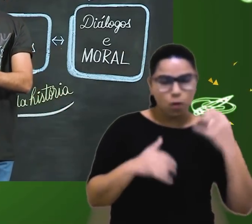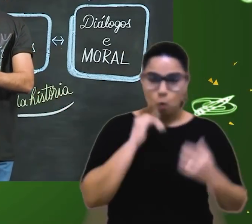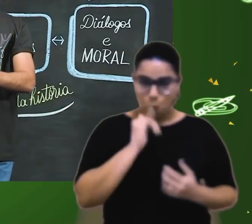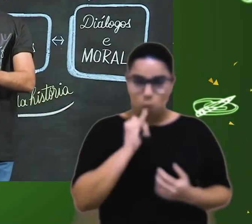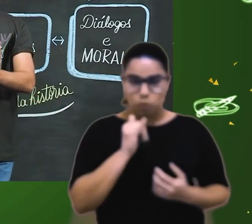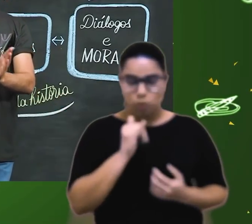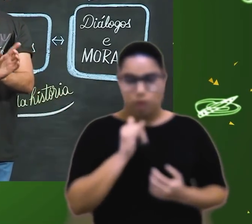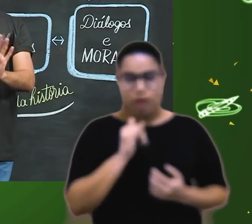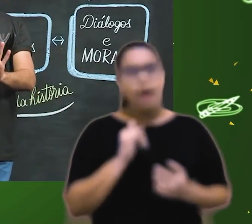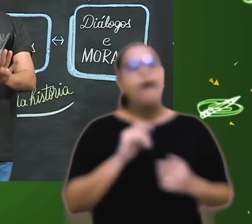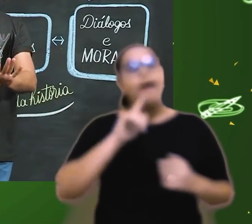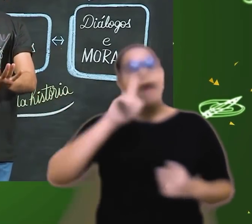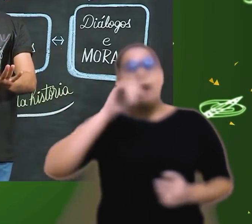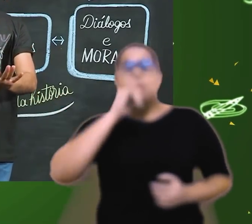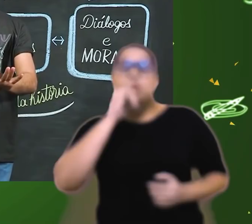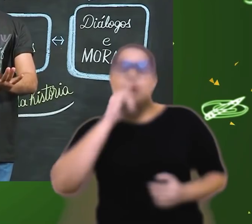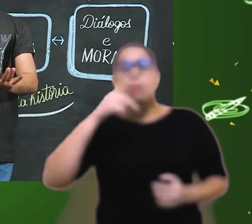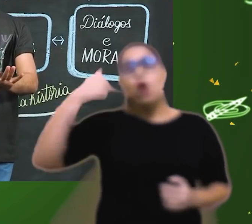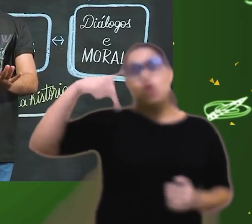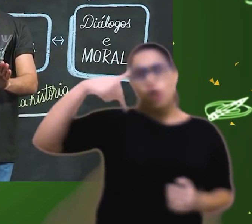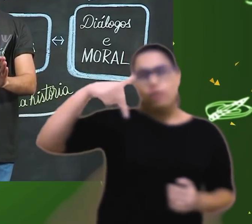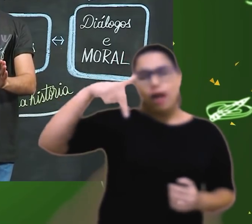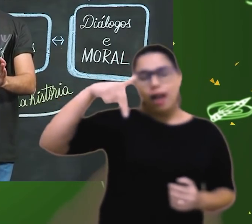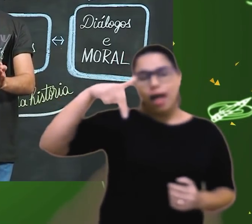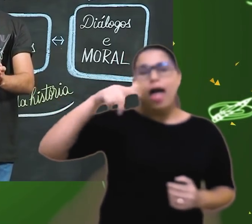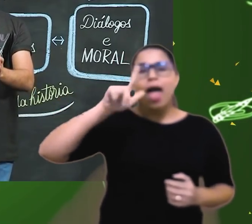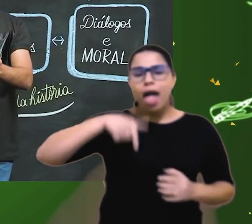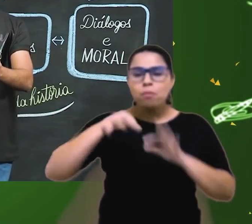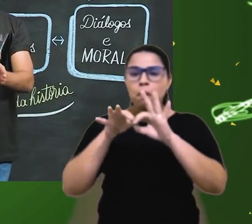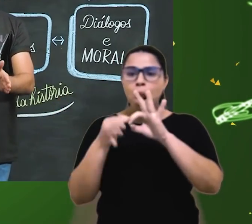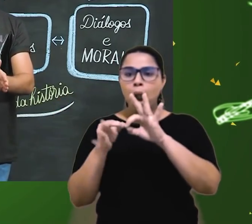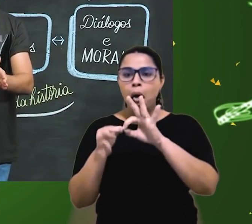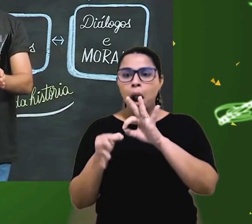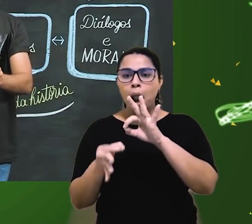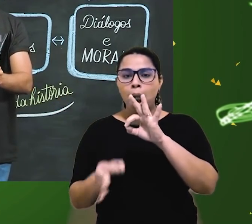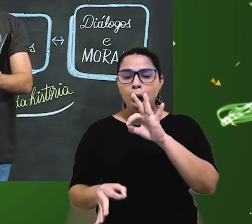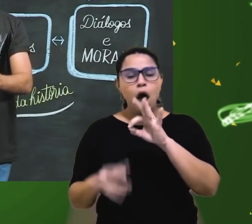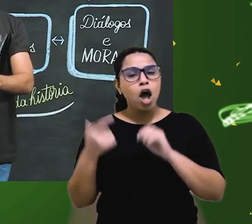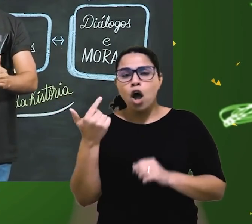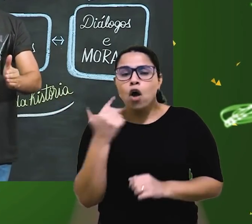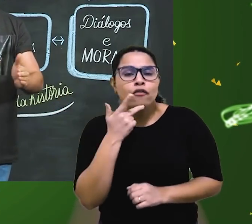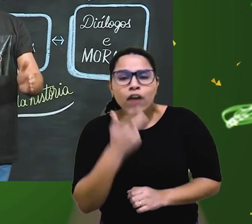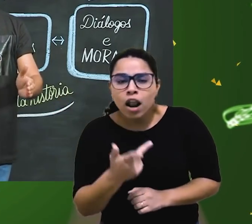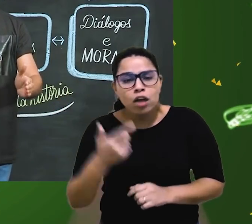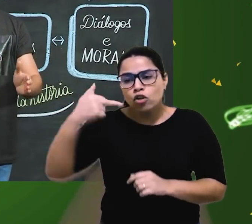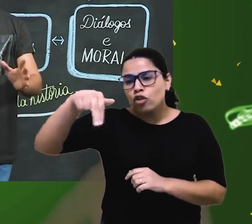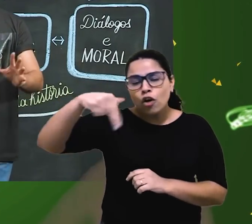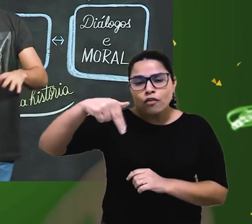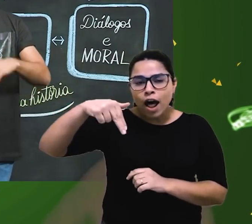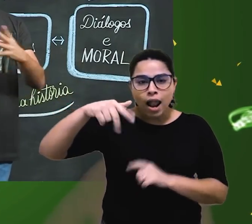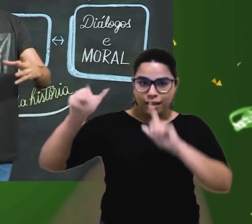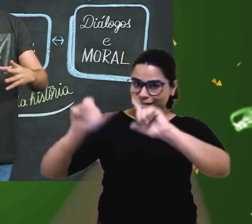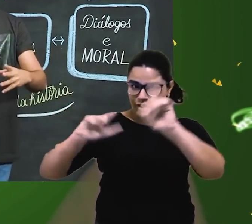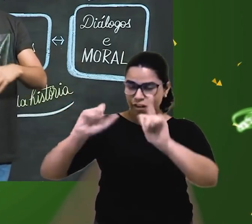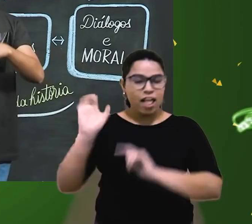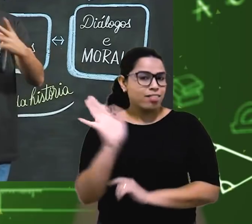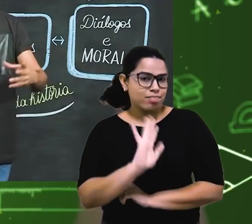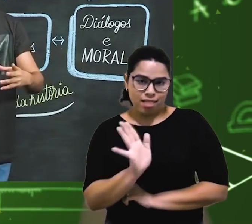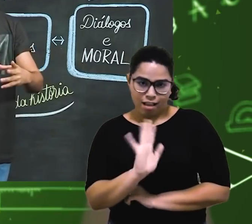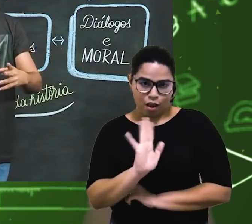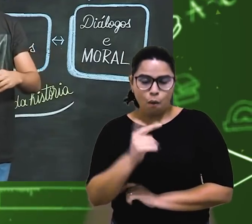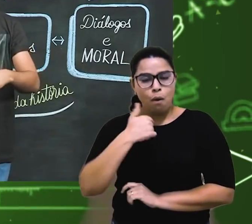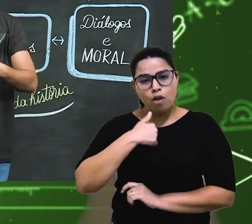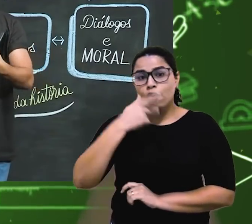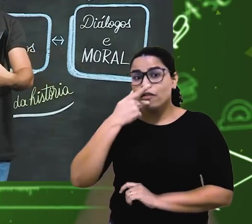novela vai ter um núcleo um pouco maior. Eu não estou falando da novela de televisão, não. Eu estou falando da novela literária mesmo, que é um texto um pouco maior que o conto, com mais conflitos,